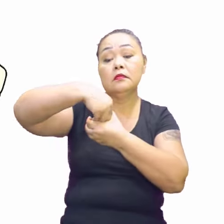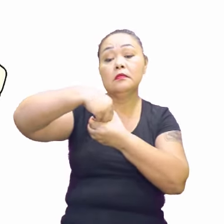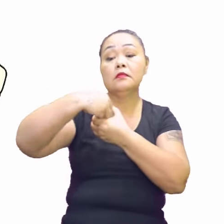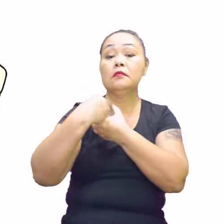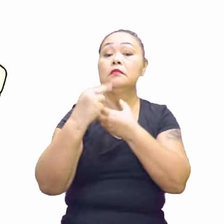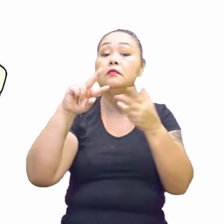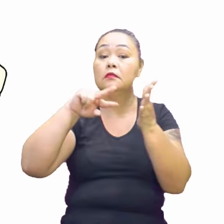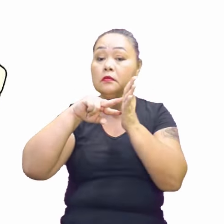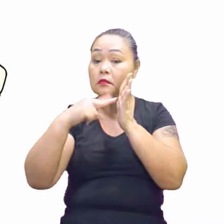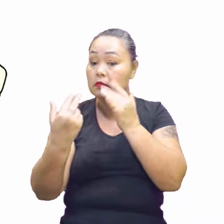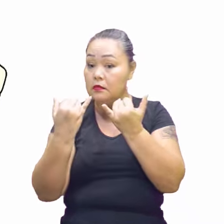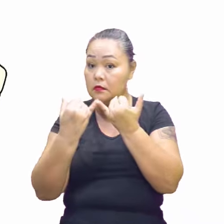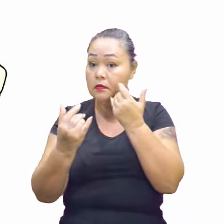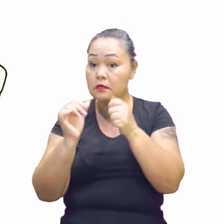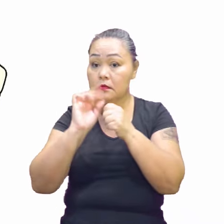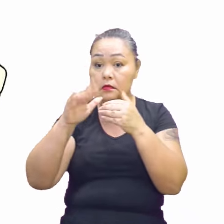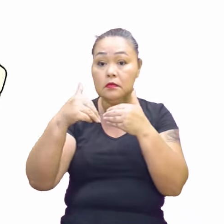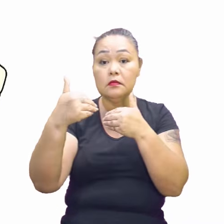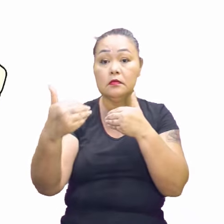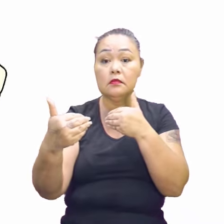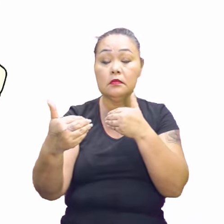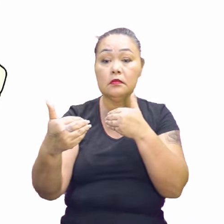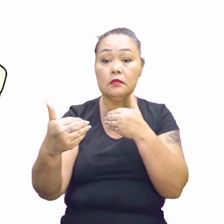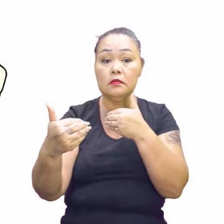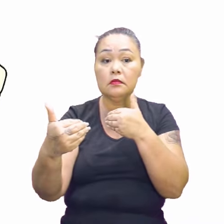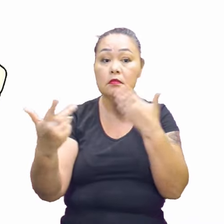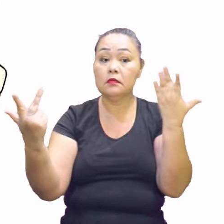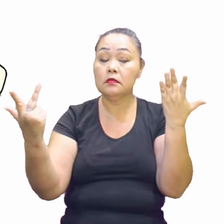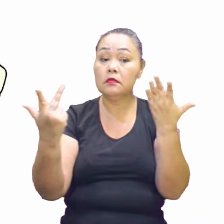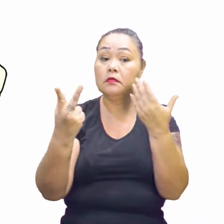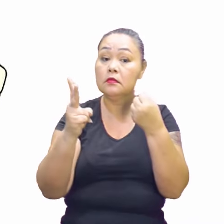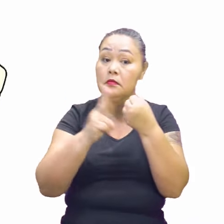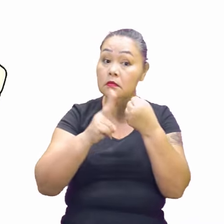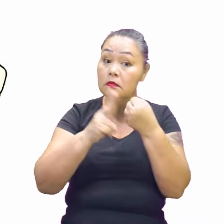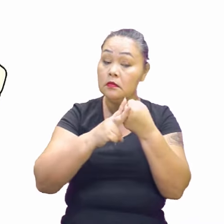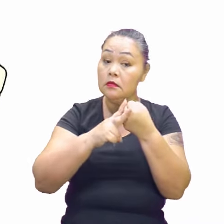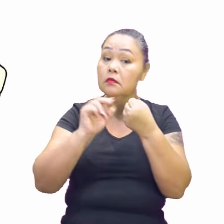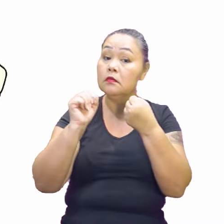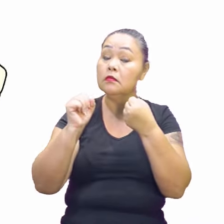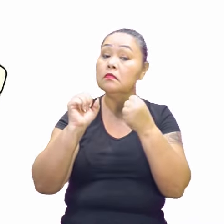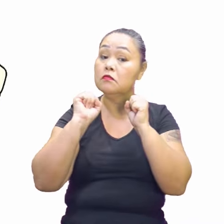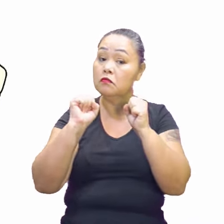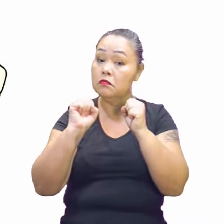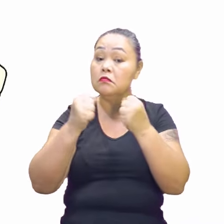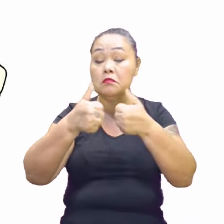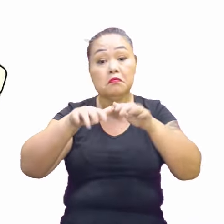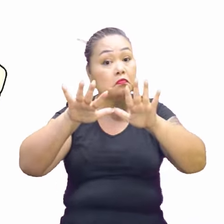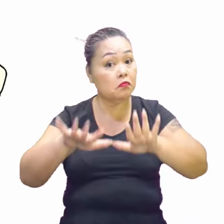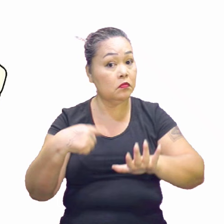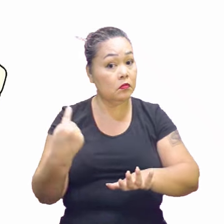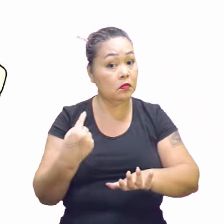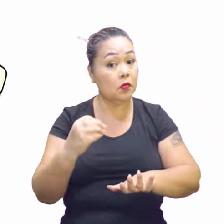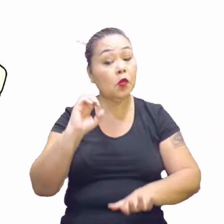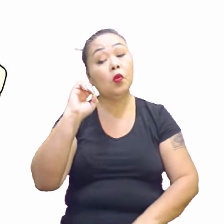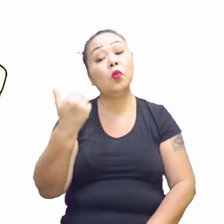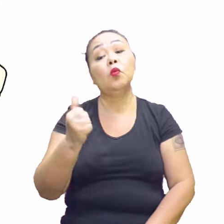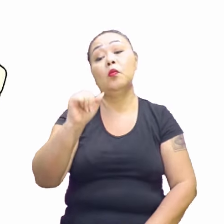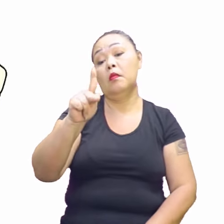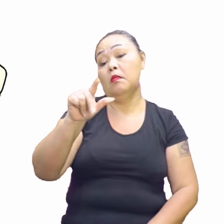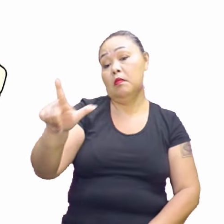núcleos sinônimos. Diante de tal ocorrência, o verbo tanto pode permanecer no